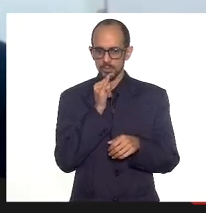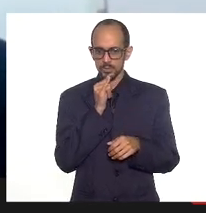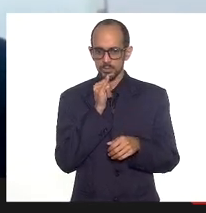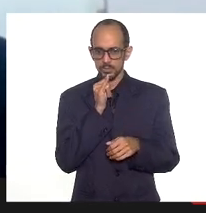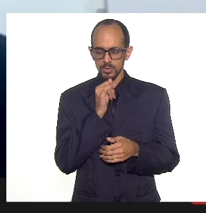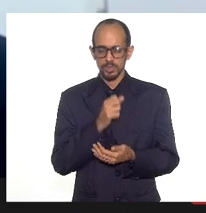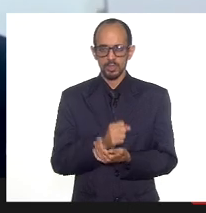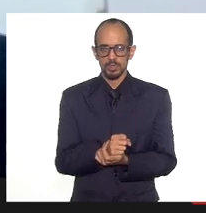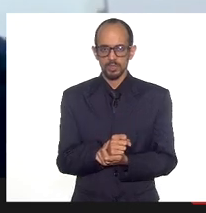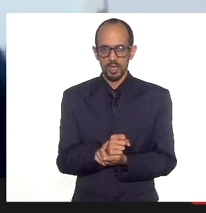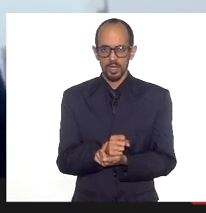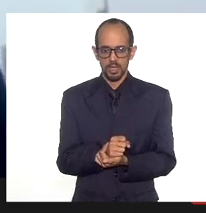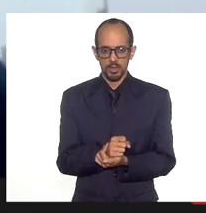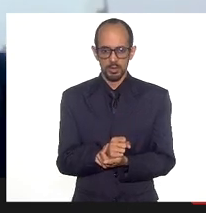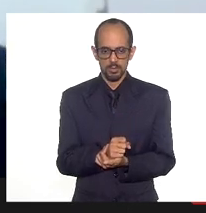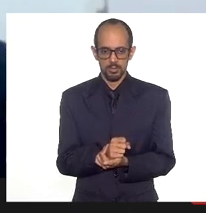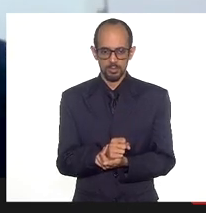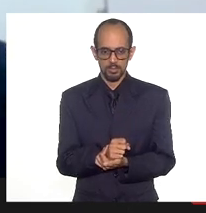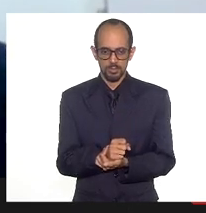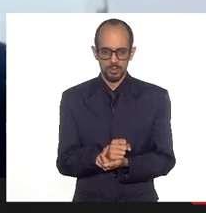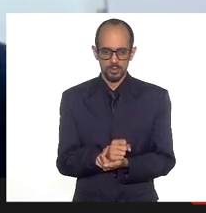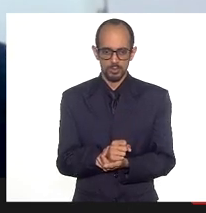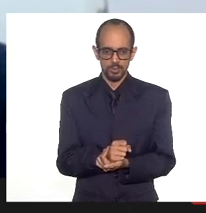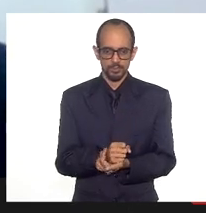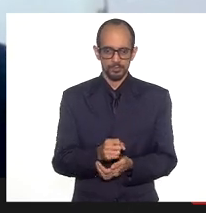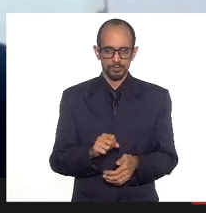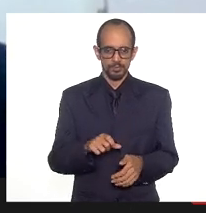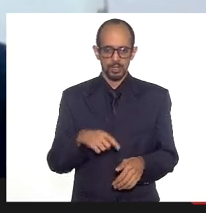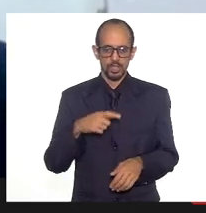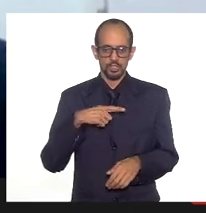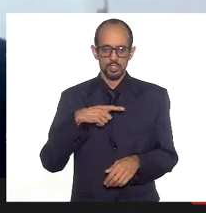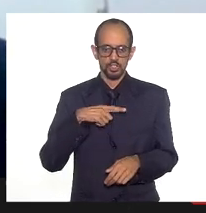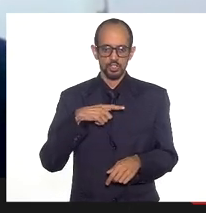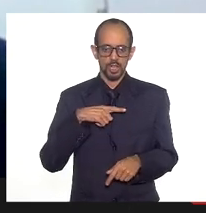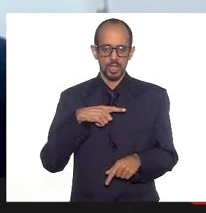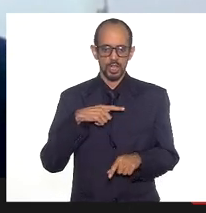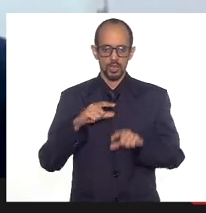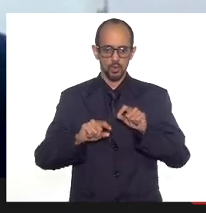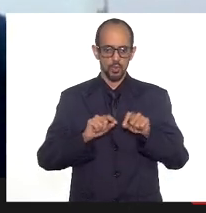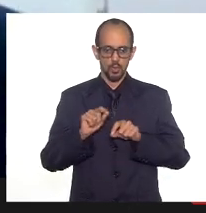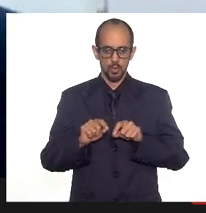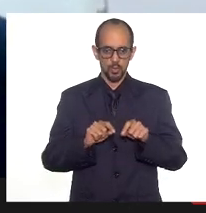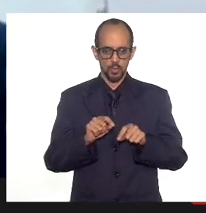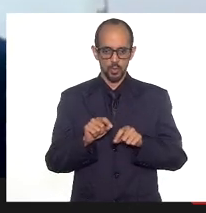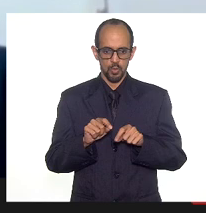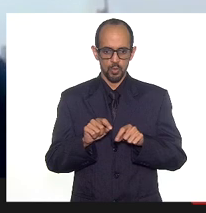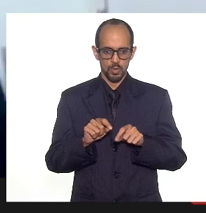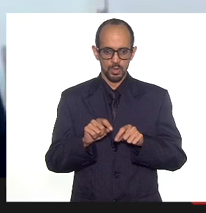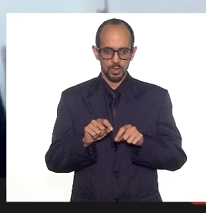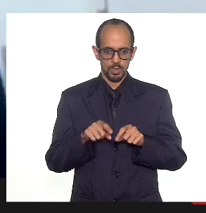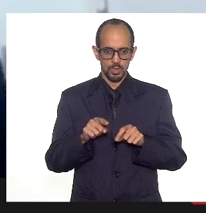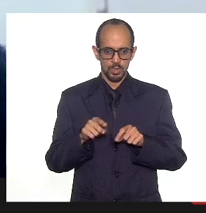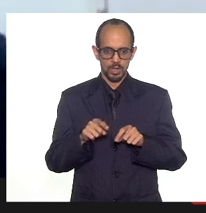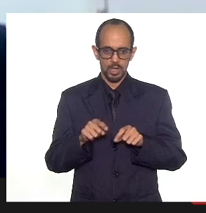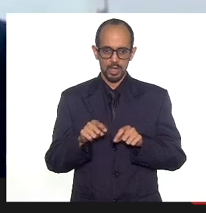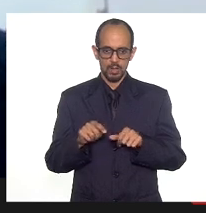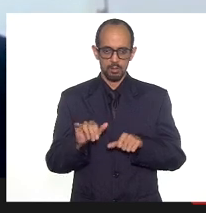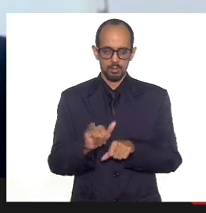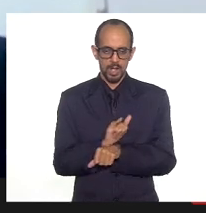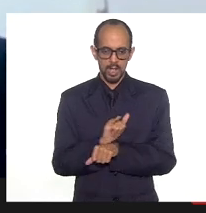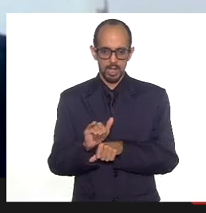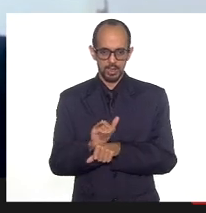678, até a 71, a gente tem aí um delta, a gente teve que fazer uma realocação